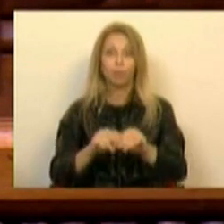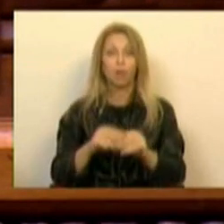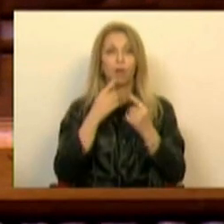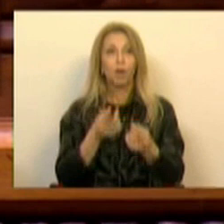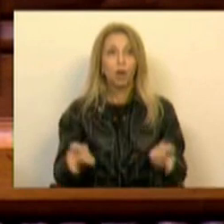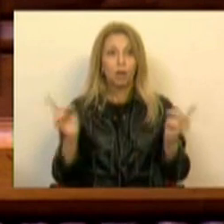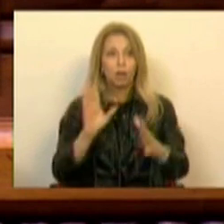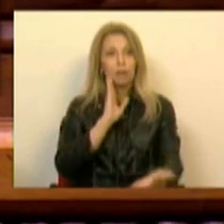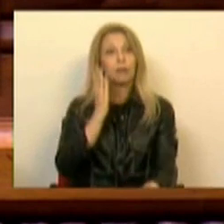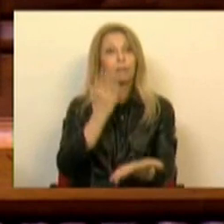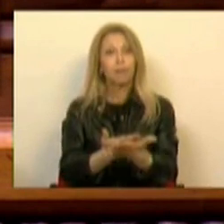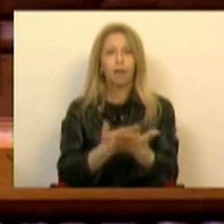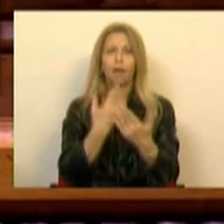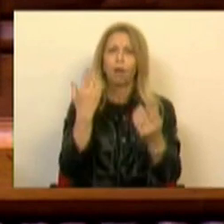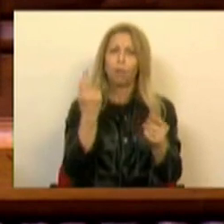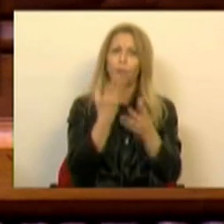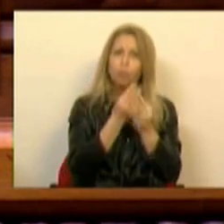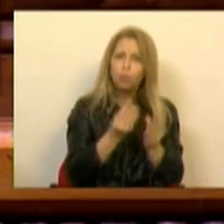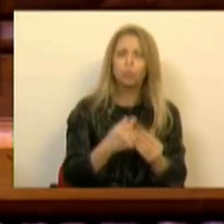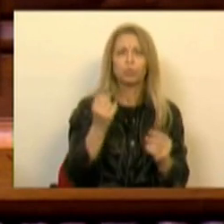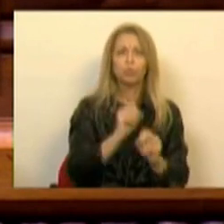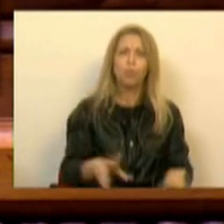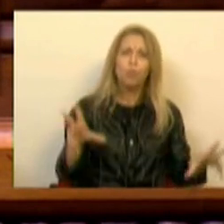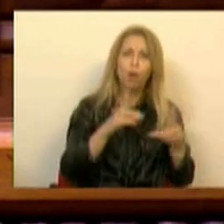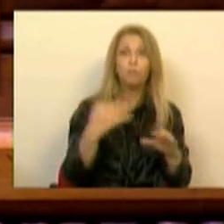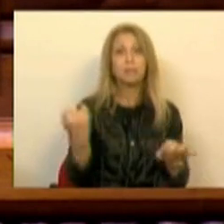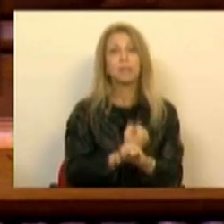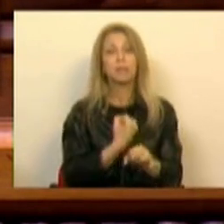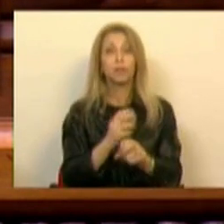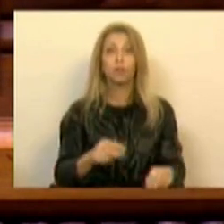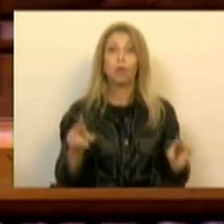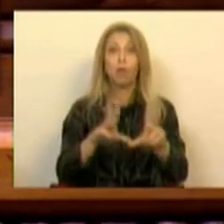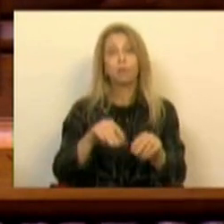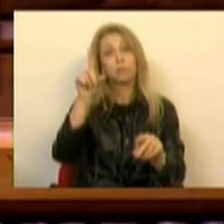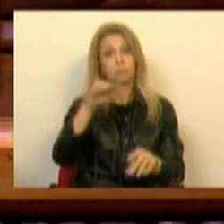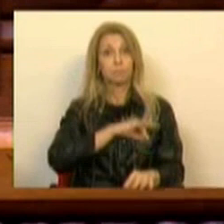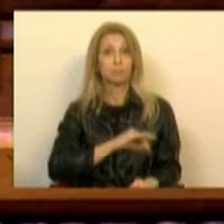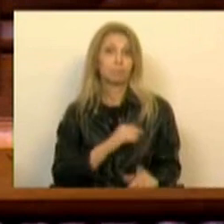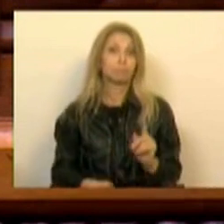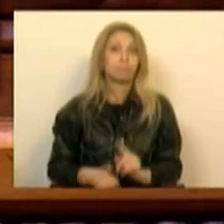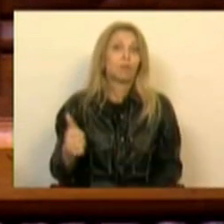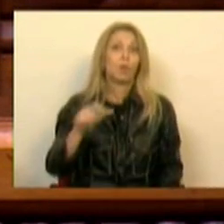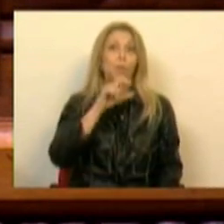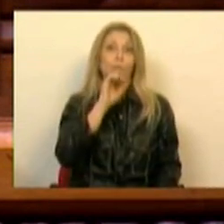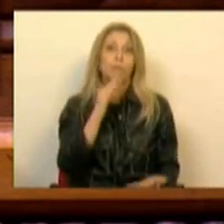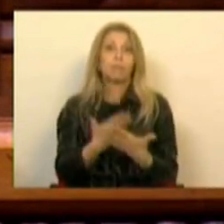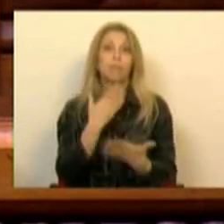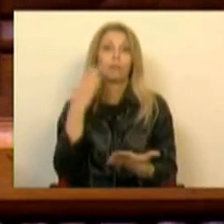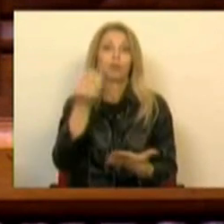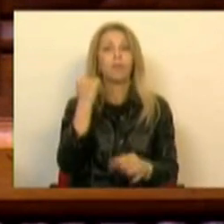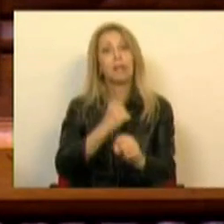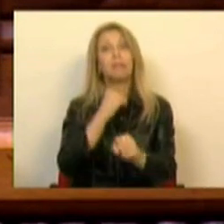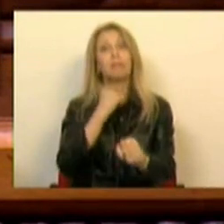trará novos produtos, novos serviços e, assim, também melhores salários e mais oportunidades para os jovens e para os